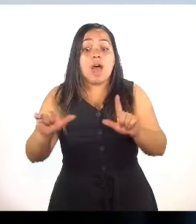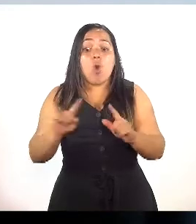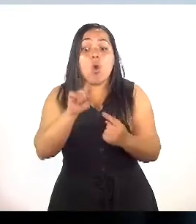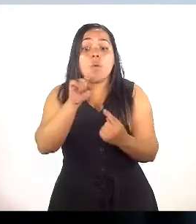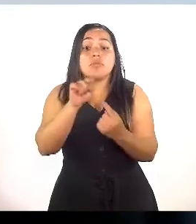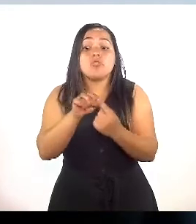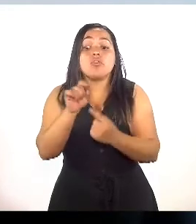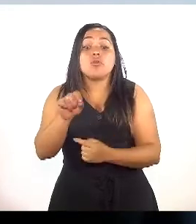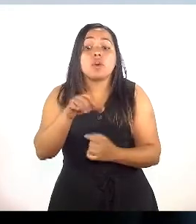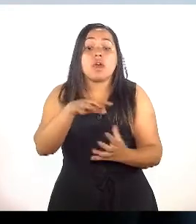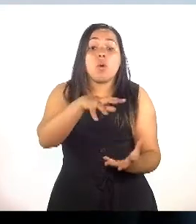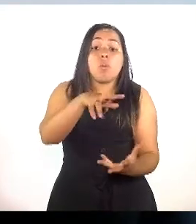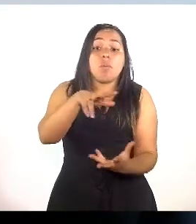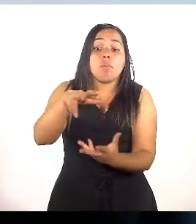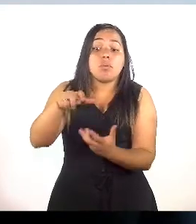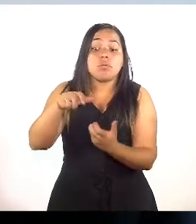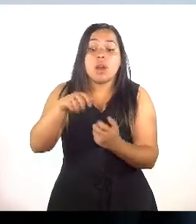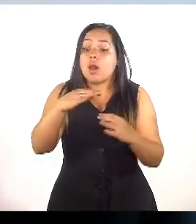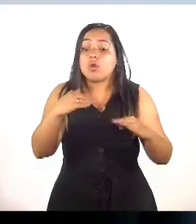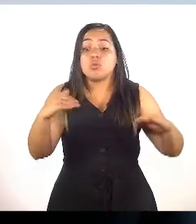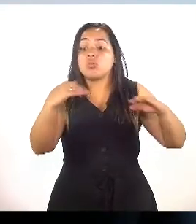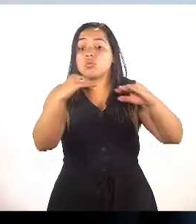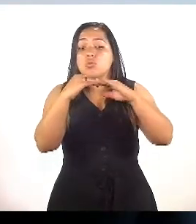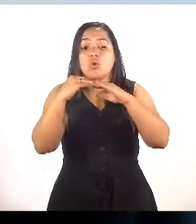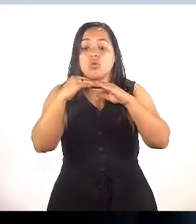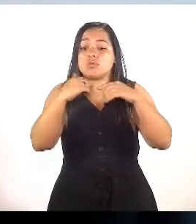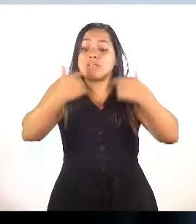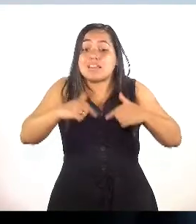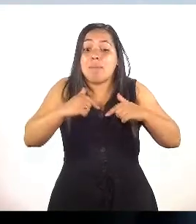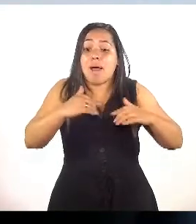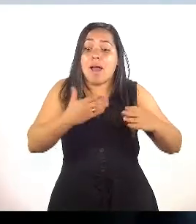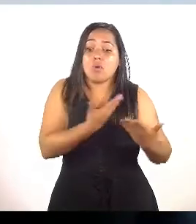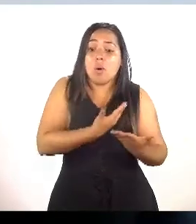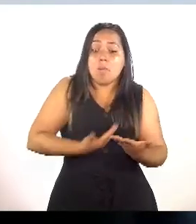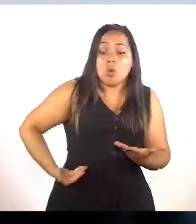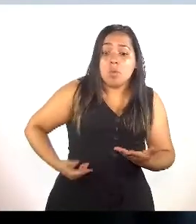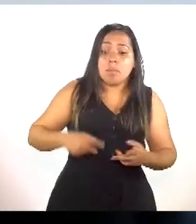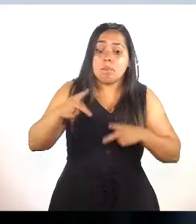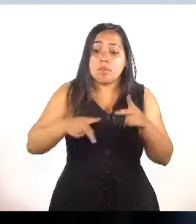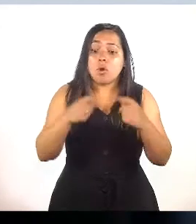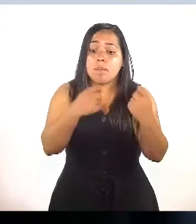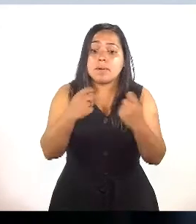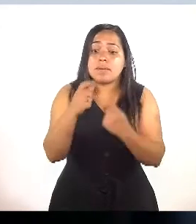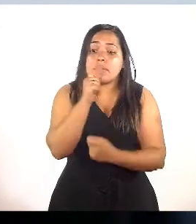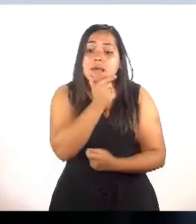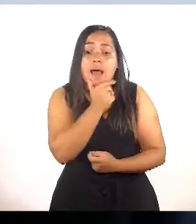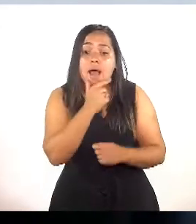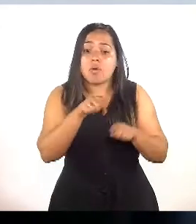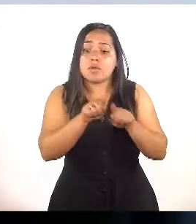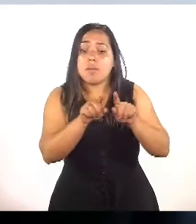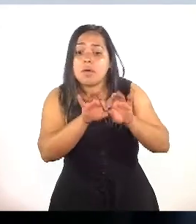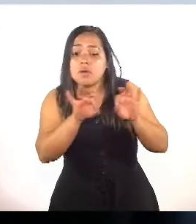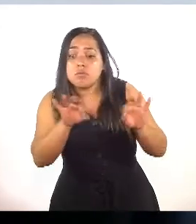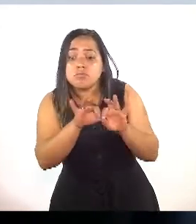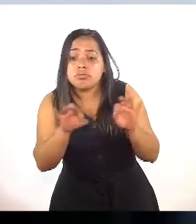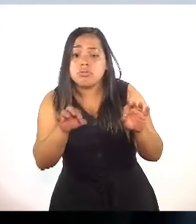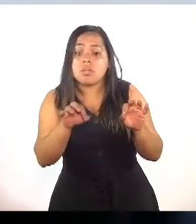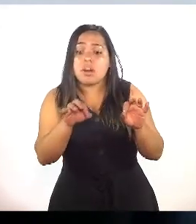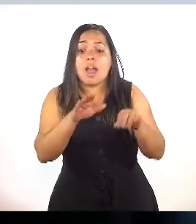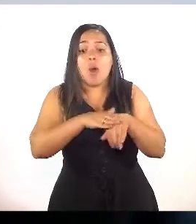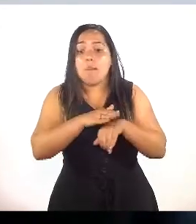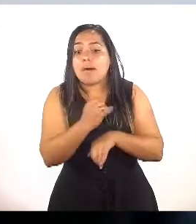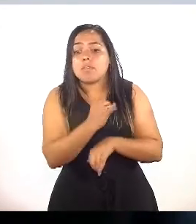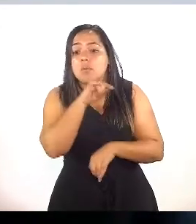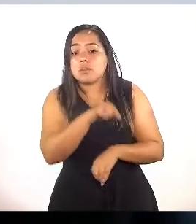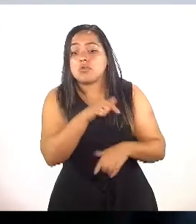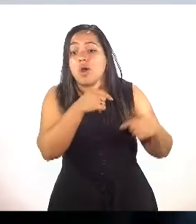da universalização do serviço público, do serviço concedido, do abastecimento de água, sistema de esgoto, é o mais